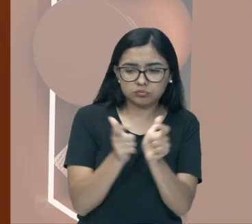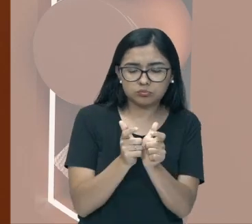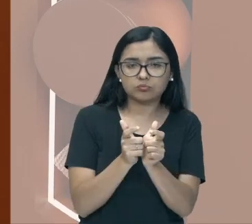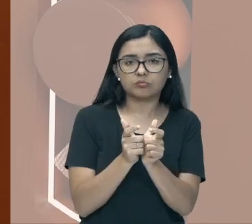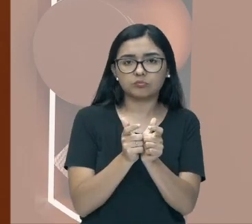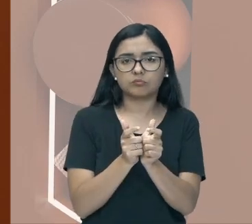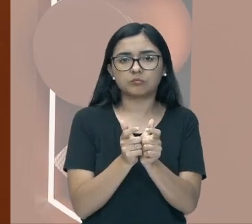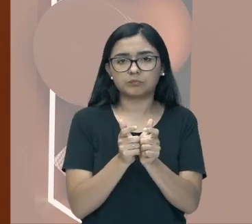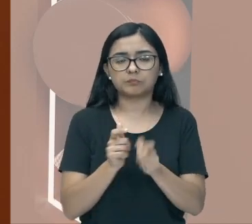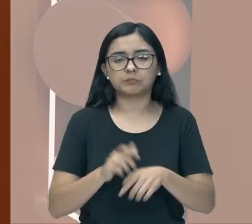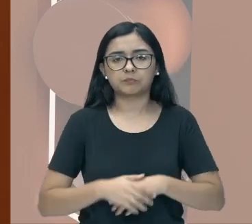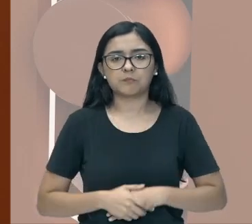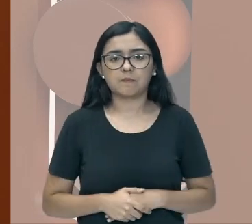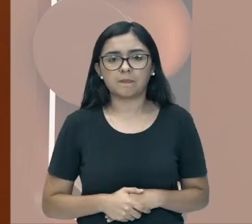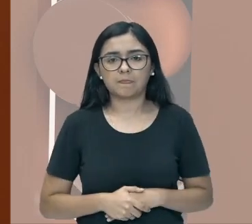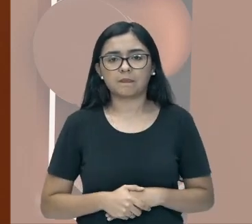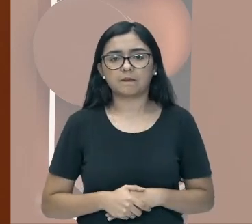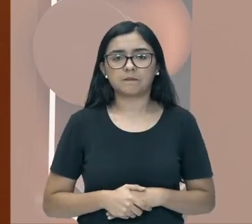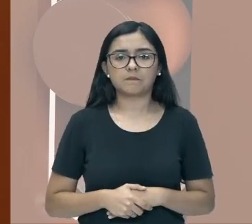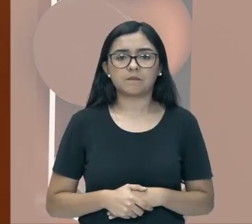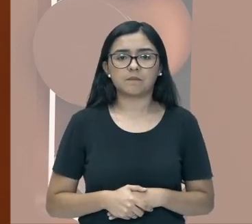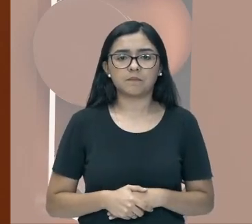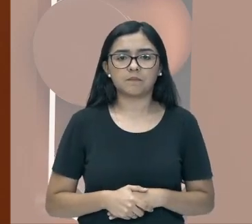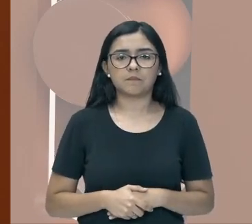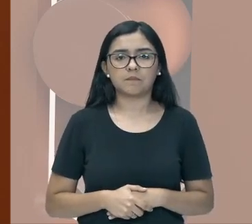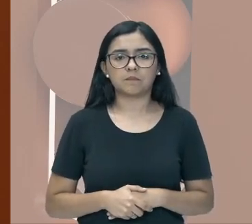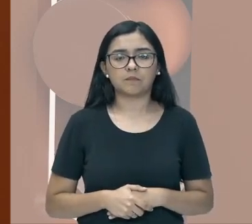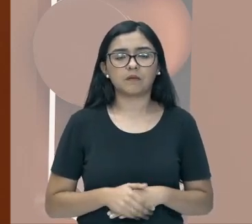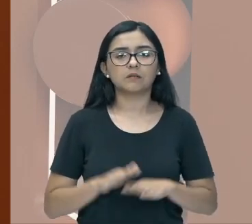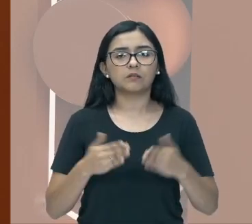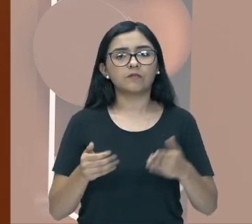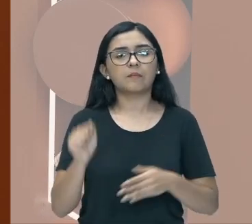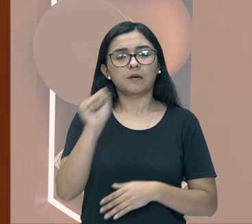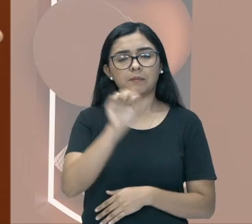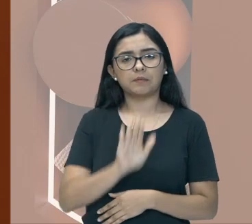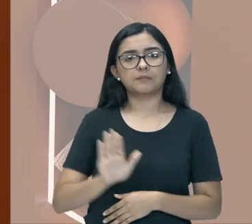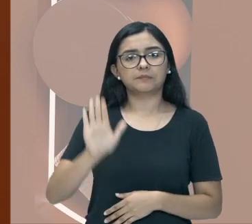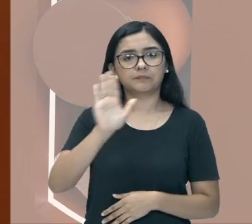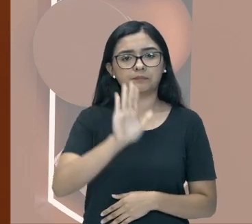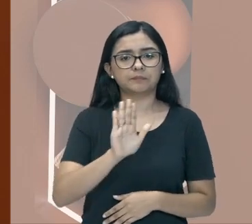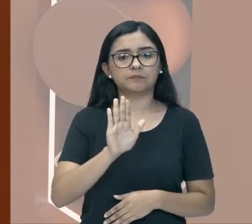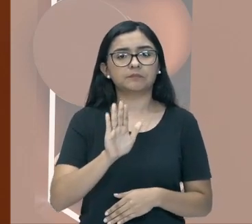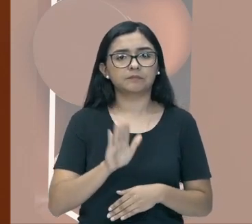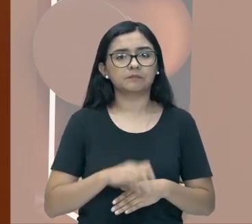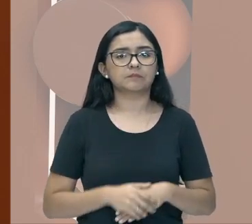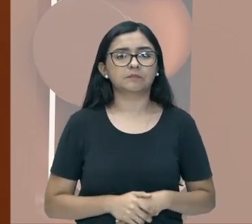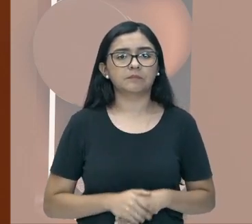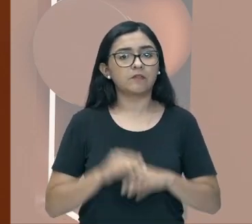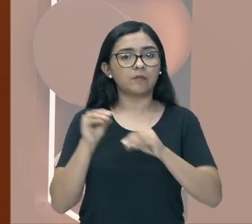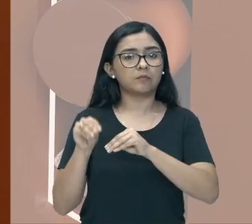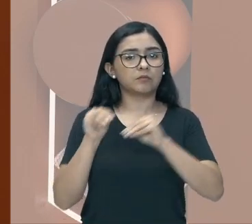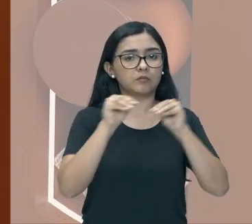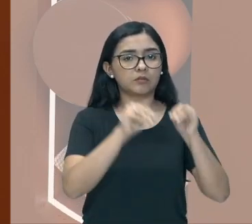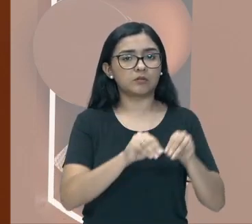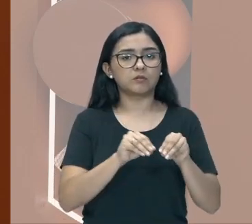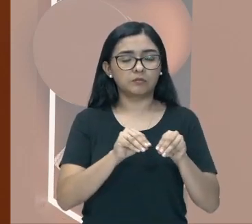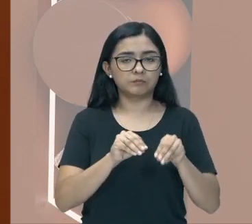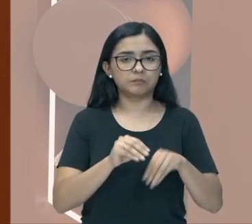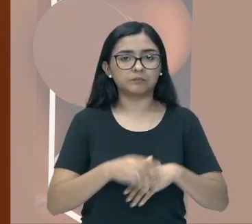desses seus compatriotas para a América. E eles vão vir então para cá, mas vão vir como filhos